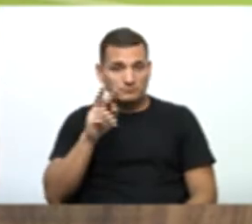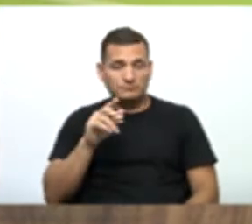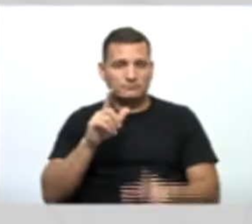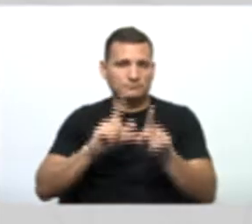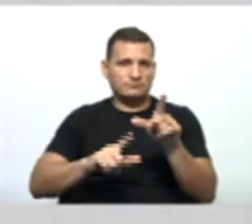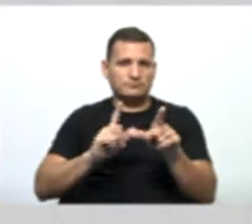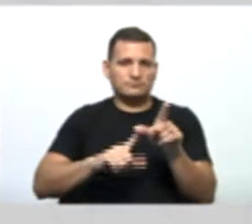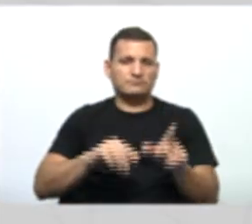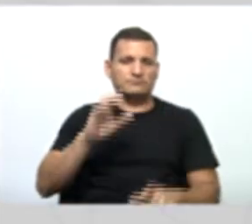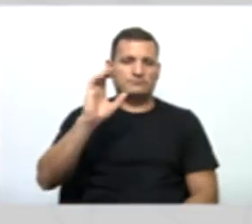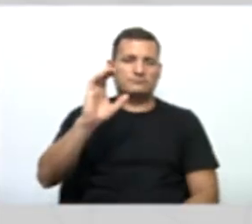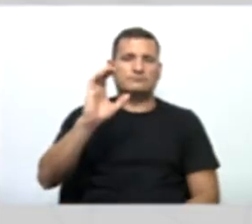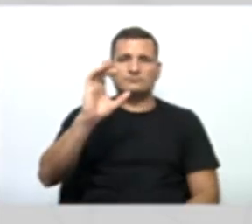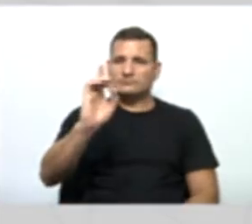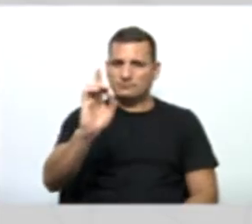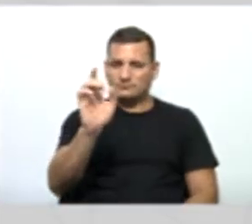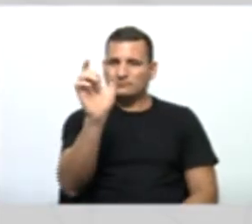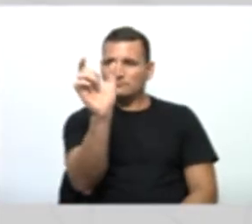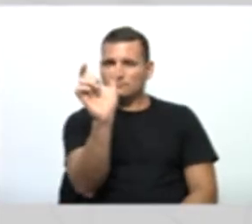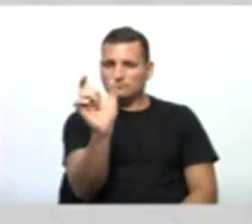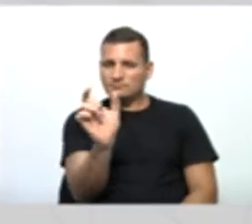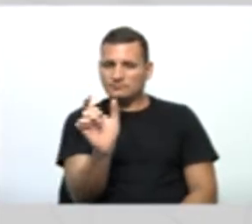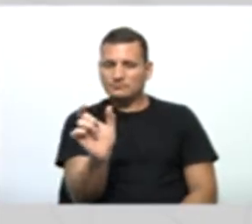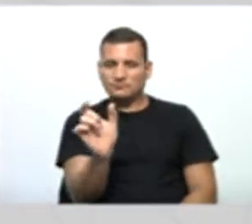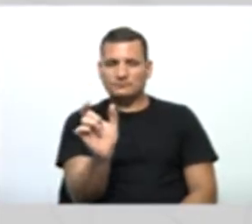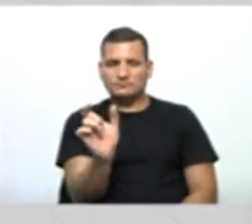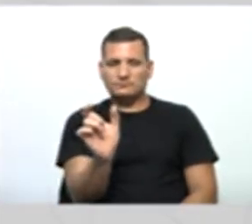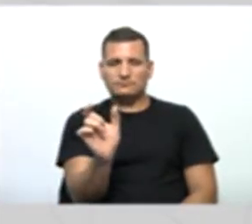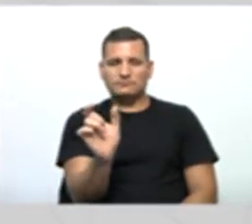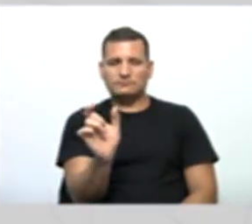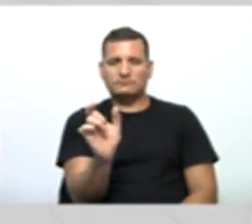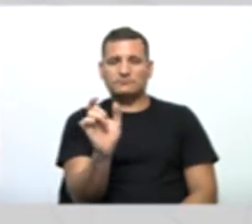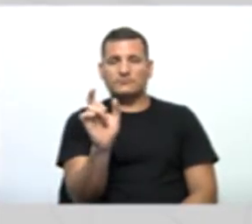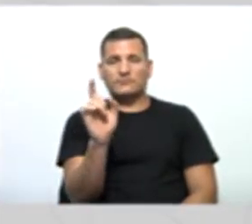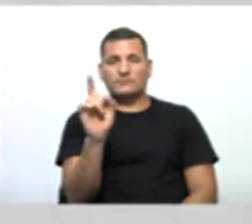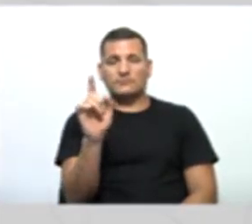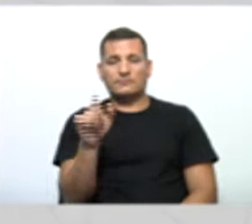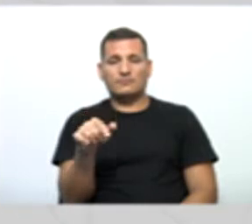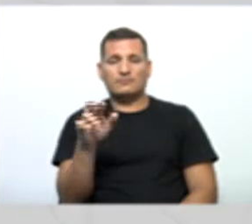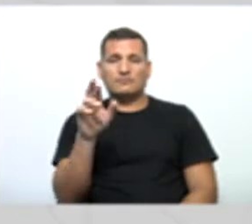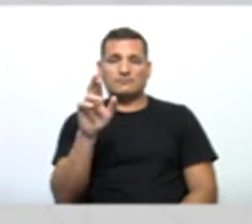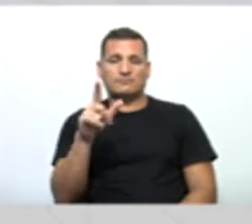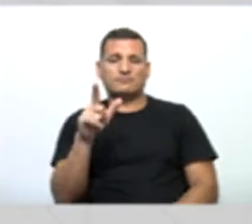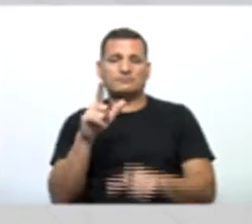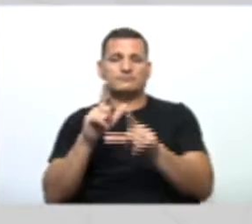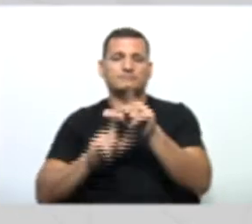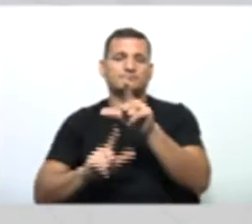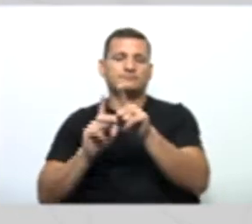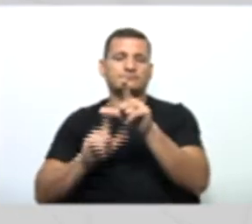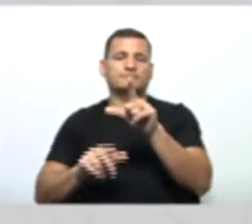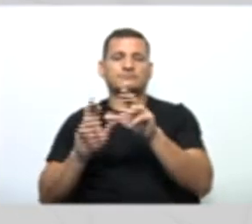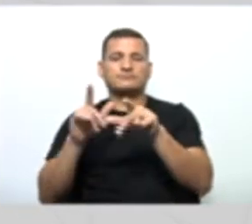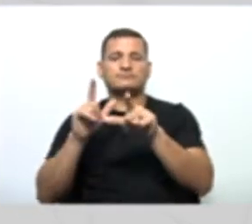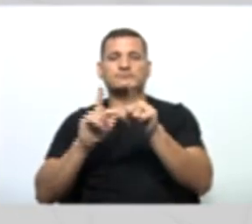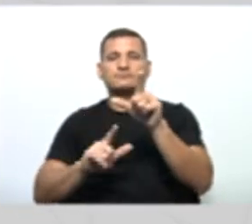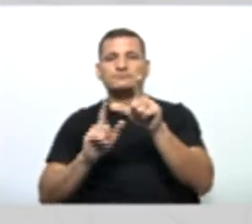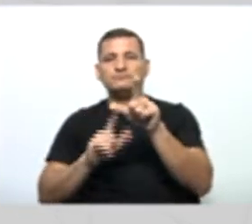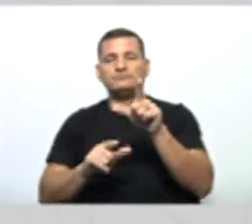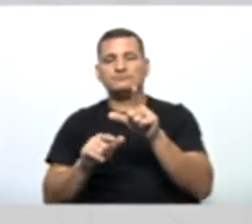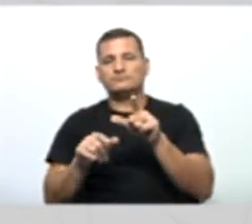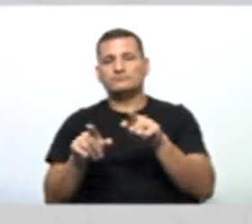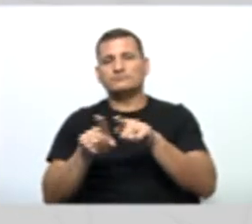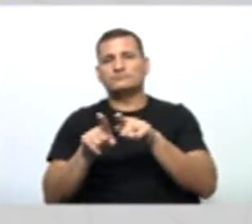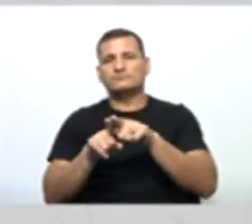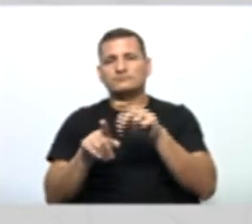e no restante da listagem são letras diferentes, já para dar um destaque maior. Sim. E dar uma noção muito melhor